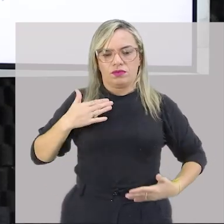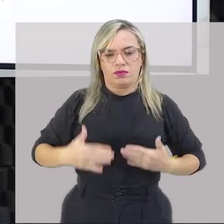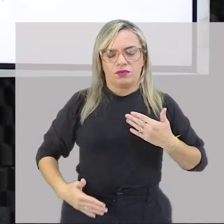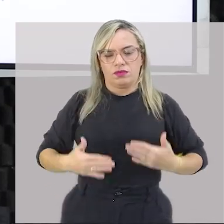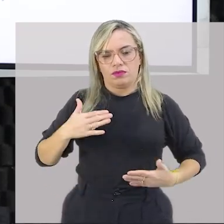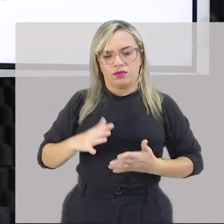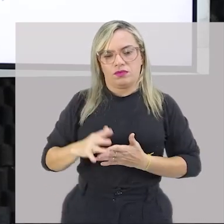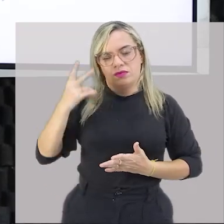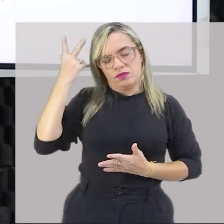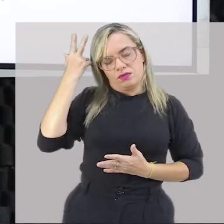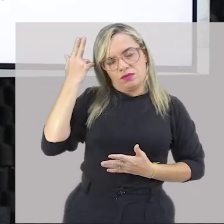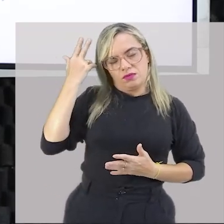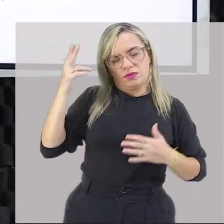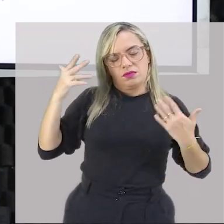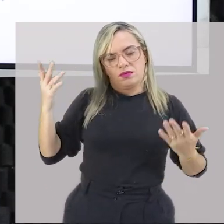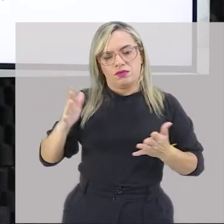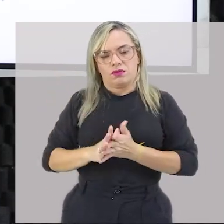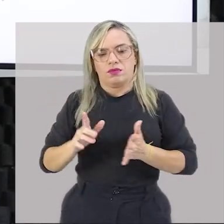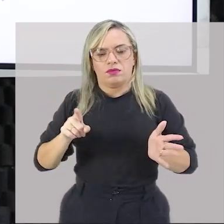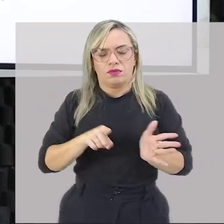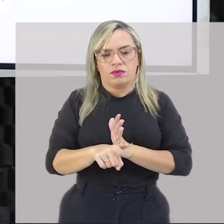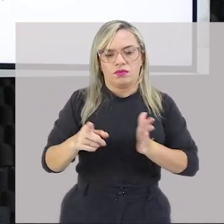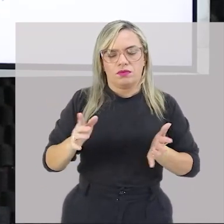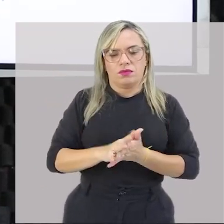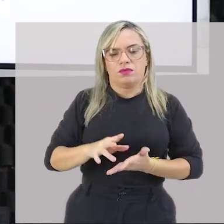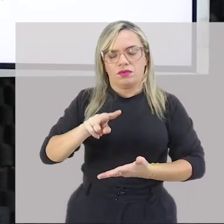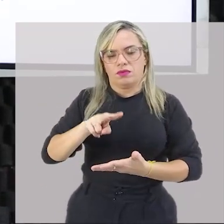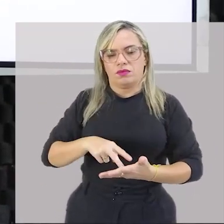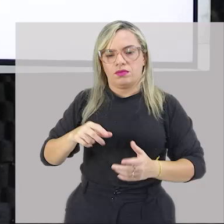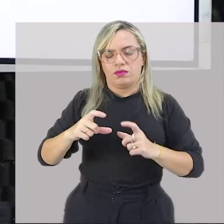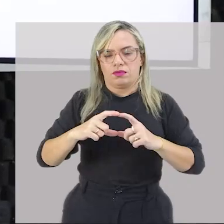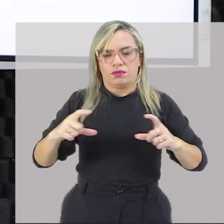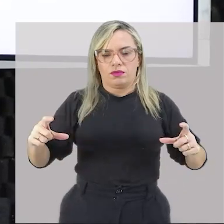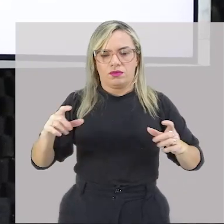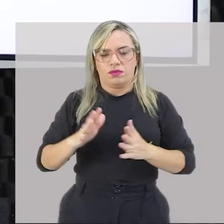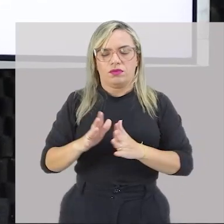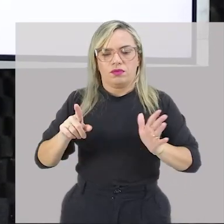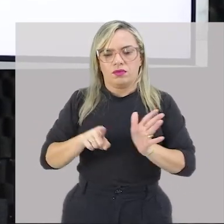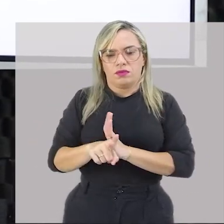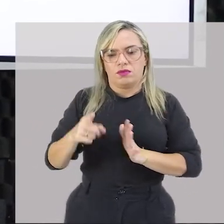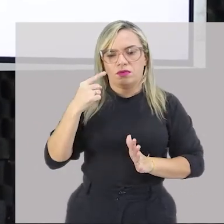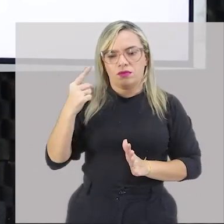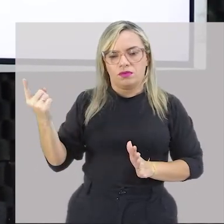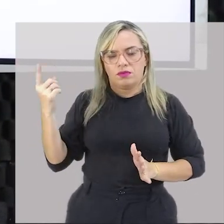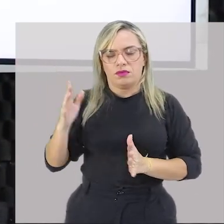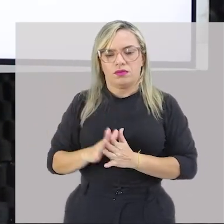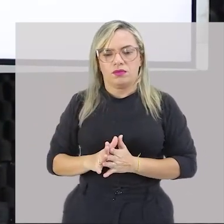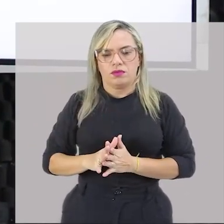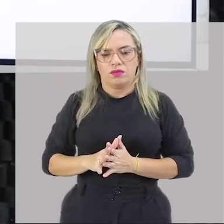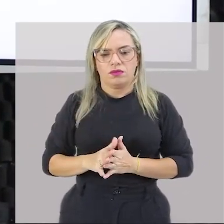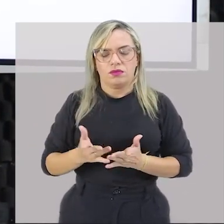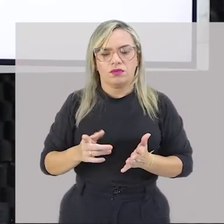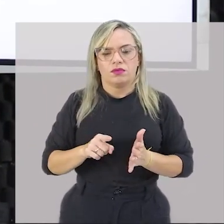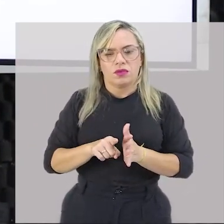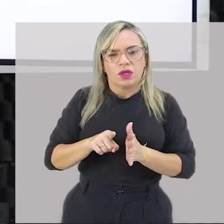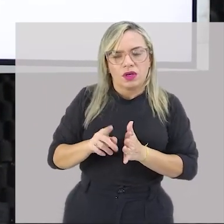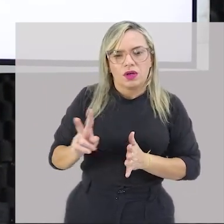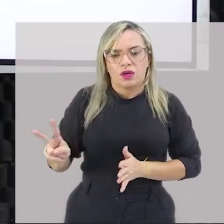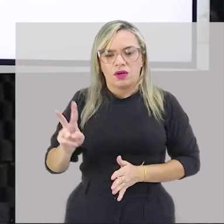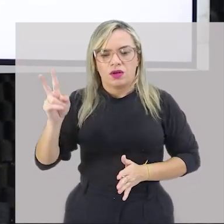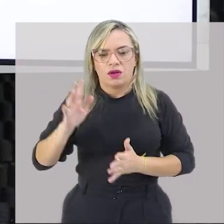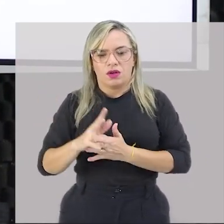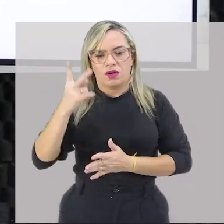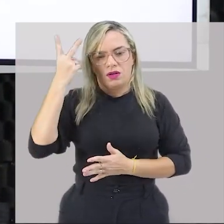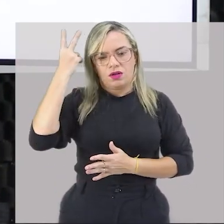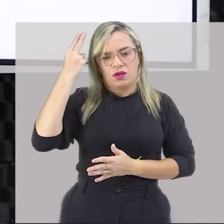de força normal. Então, se eles perguntarem qual é a leitura da balança numa possível questão, aí você vai atrás do valor da força normal,